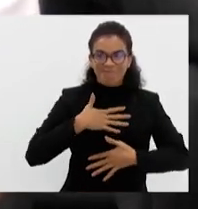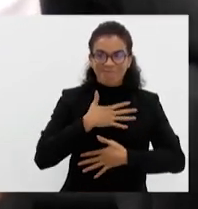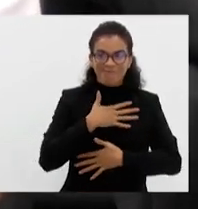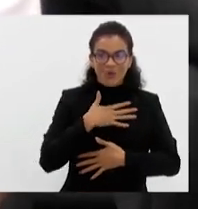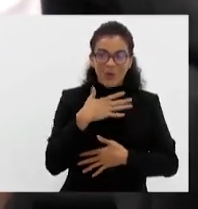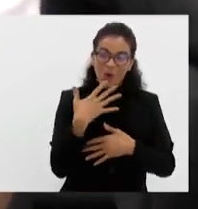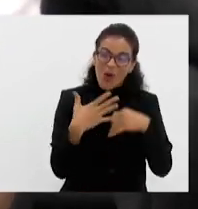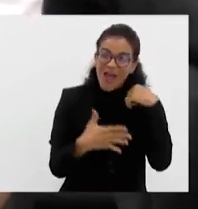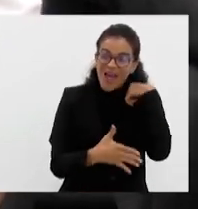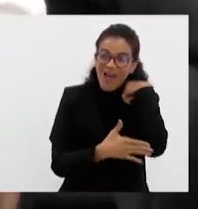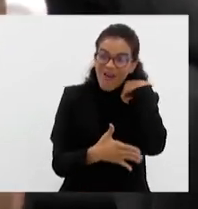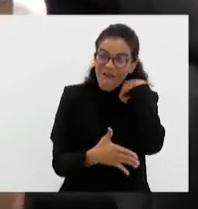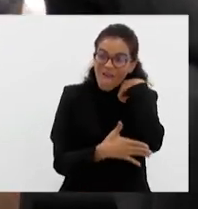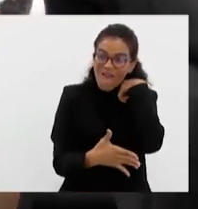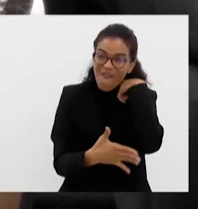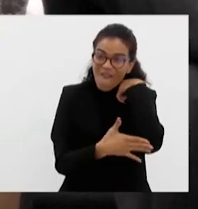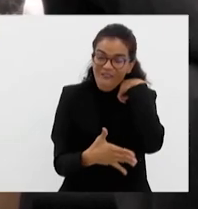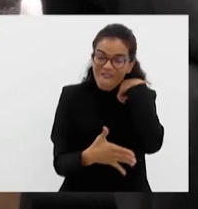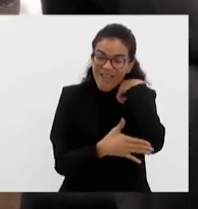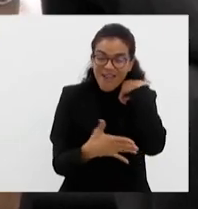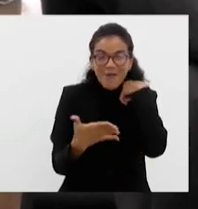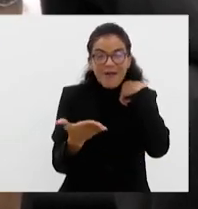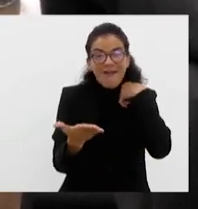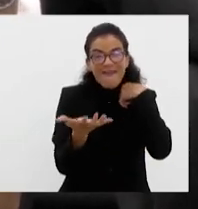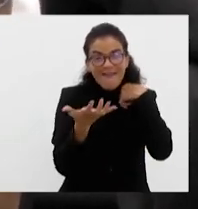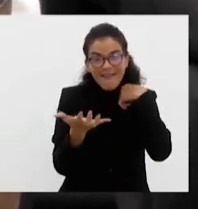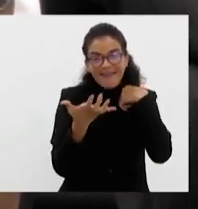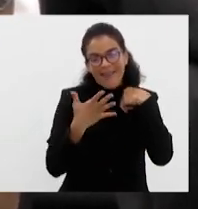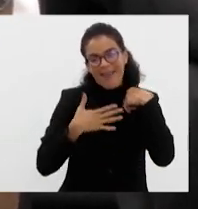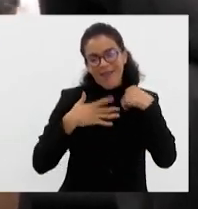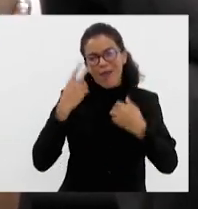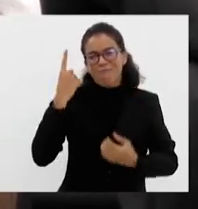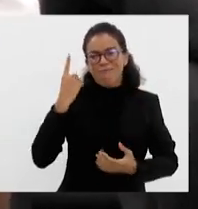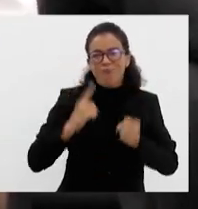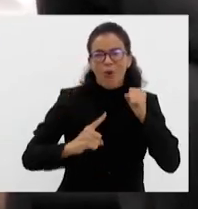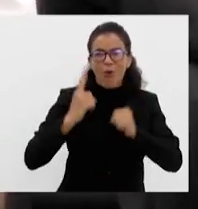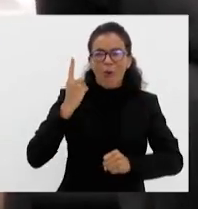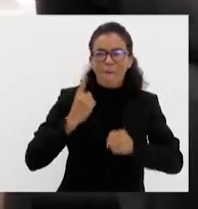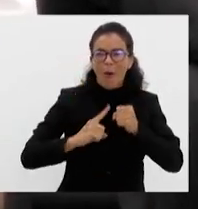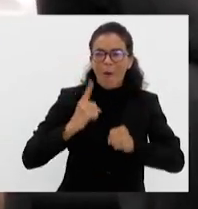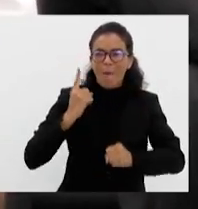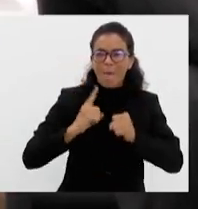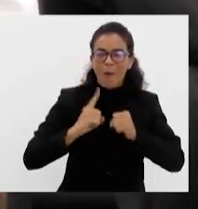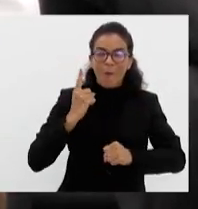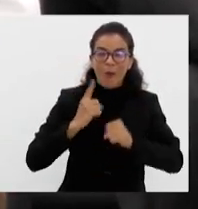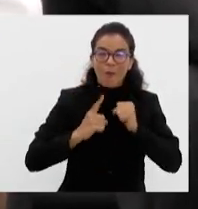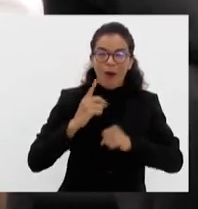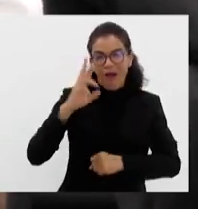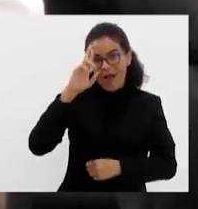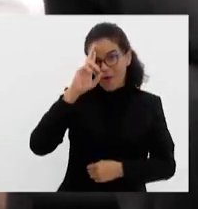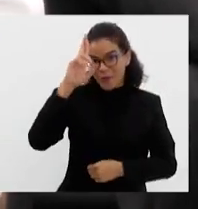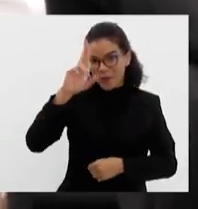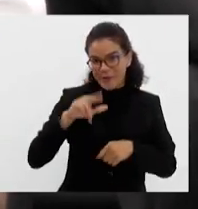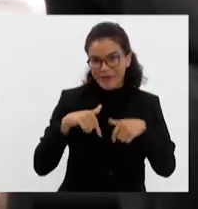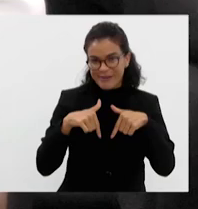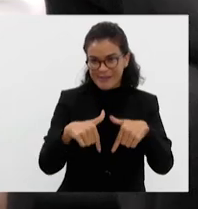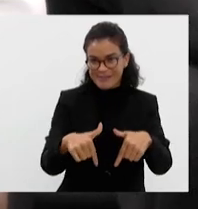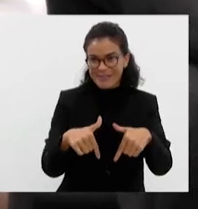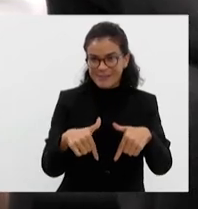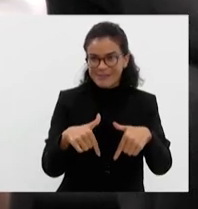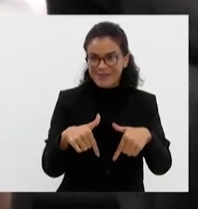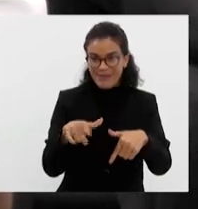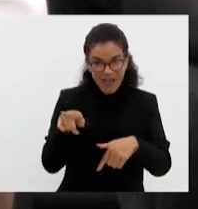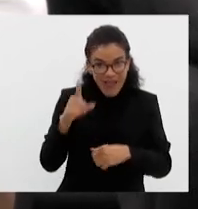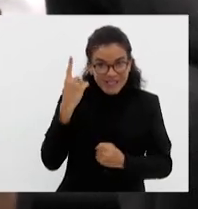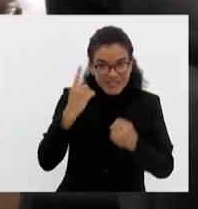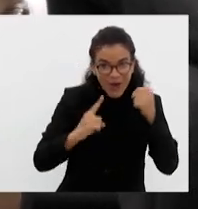dor de cotovelo, porque queria eu mesma, como salgueirense raiz que sou, ter sido autora da iniciativa. Você não é